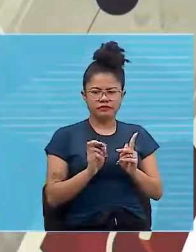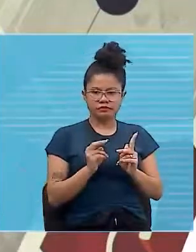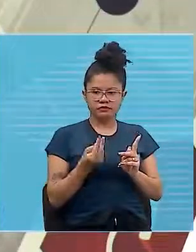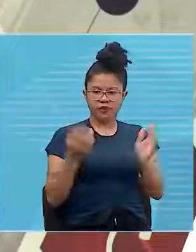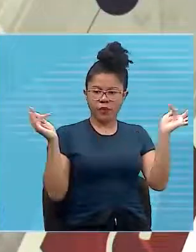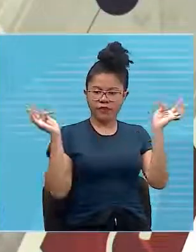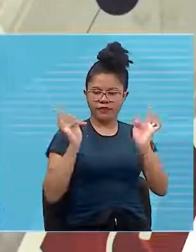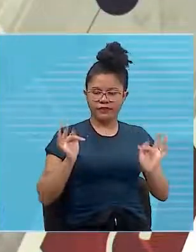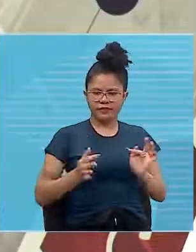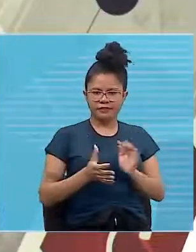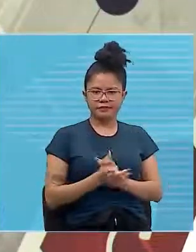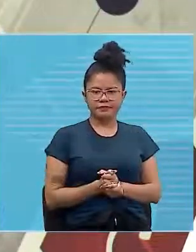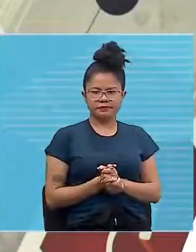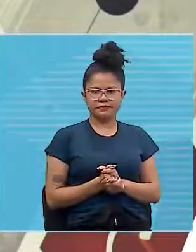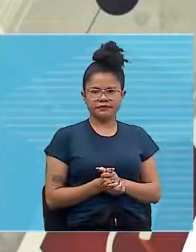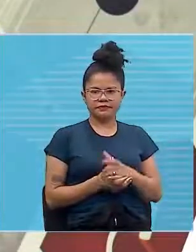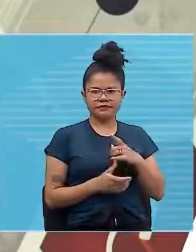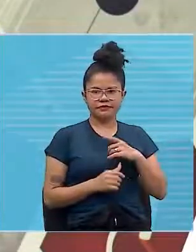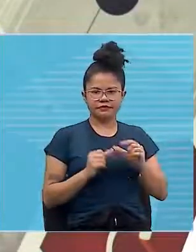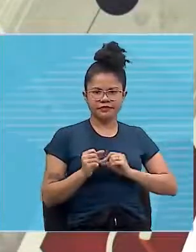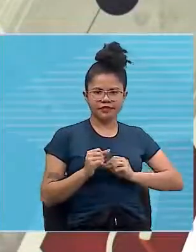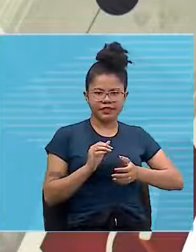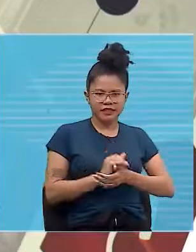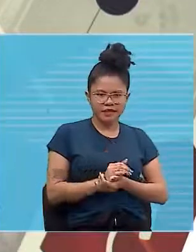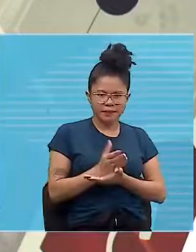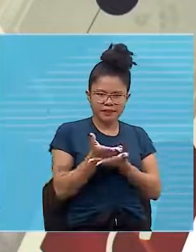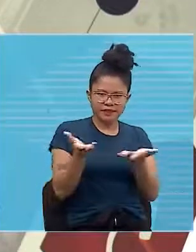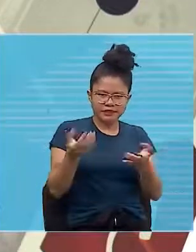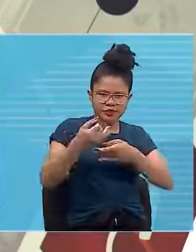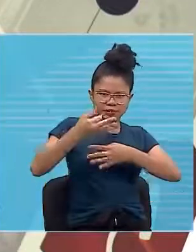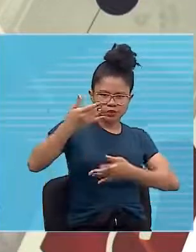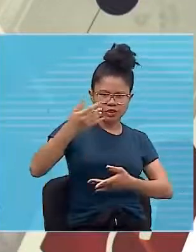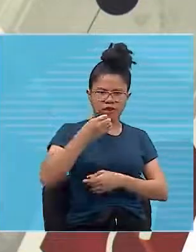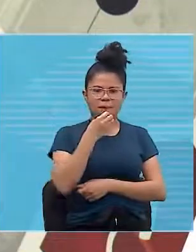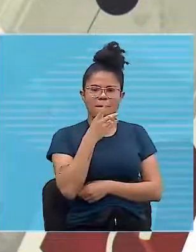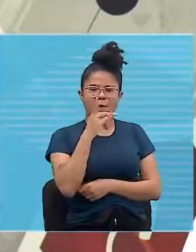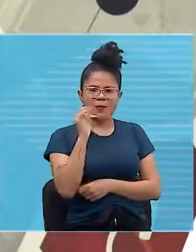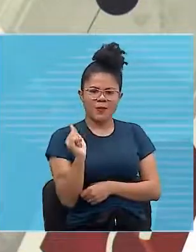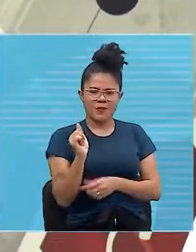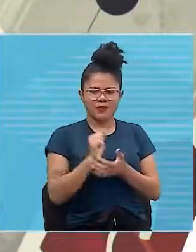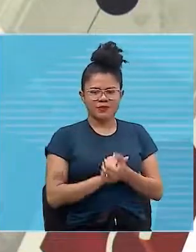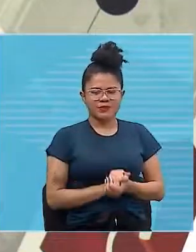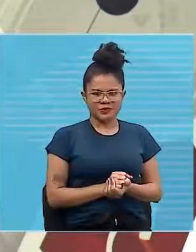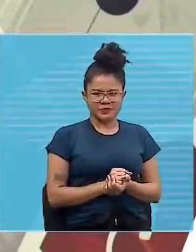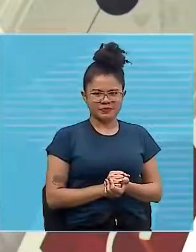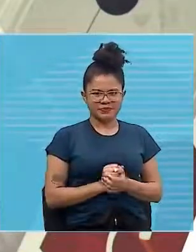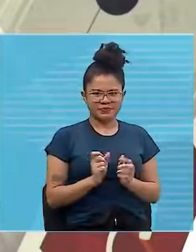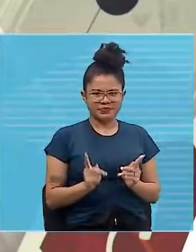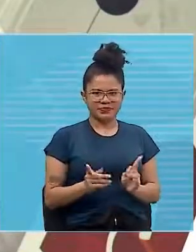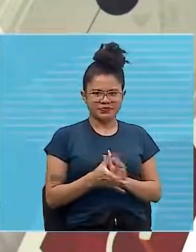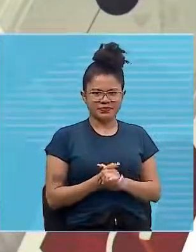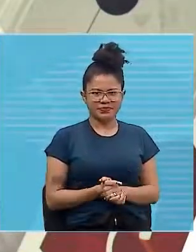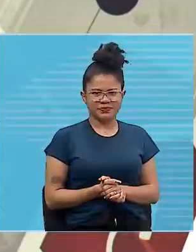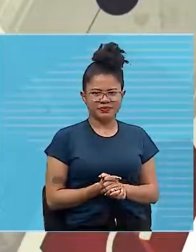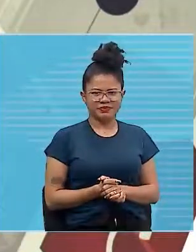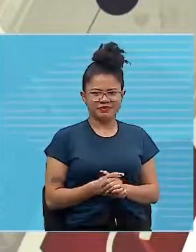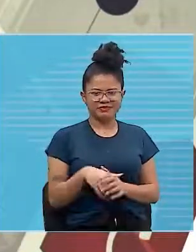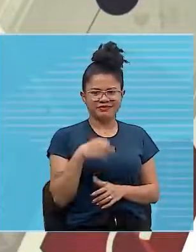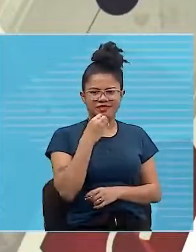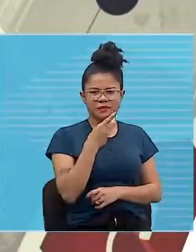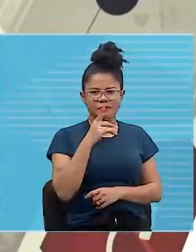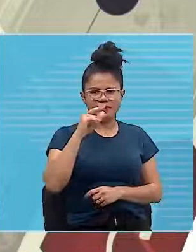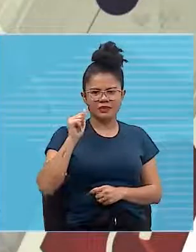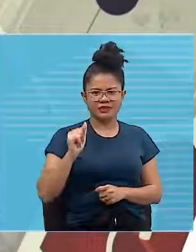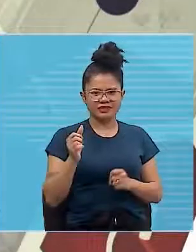feliz e eu tava reclamando da menina bem no chat Bom dia meu amor bom dia